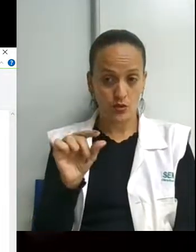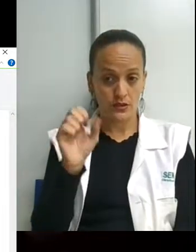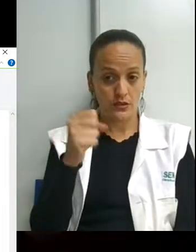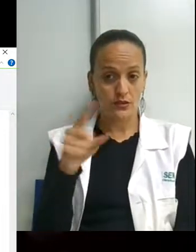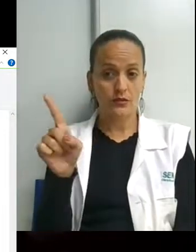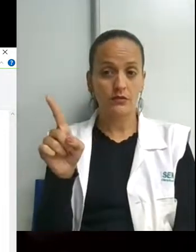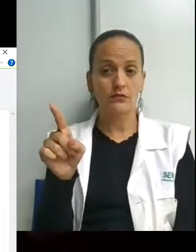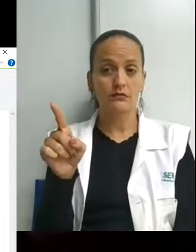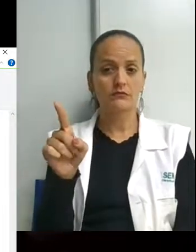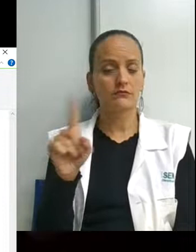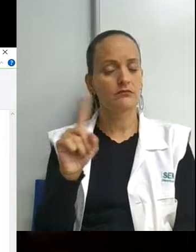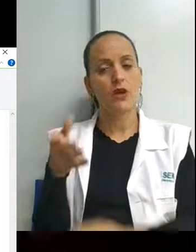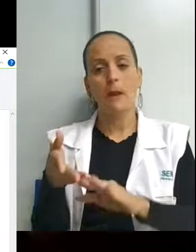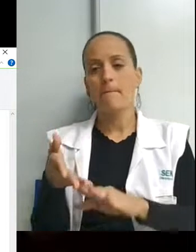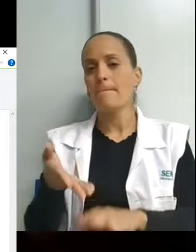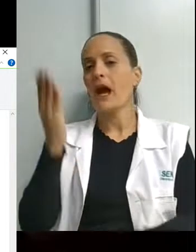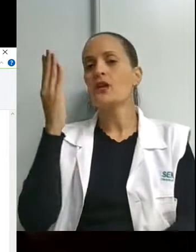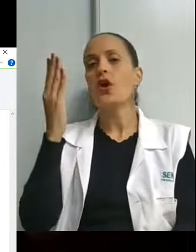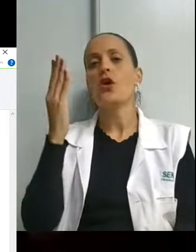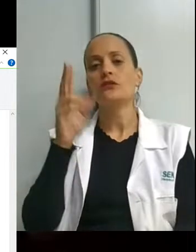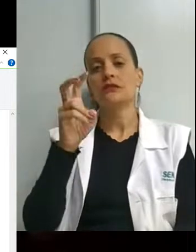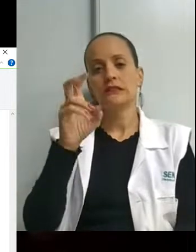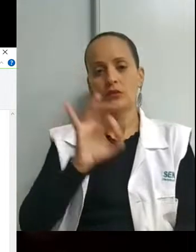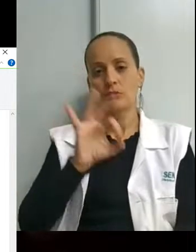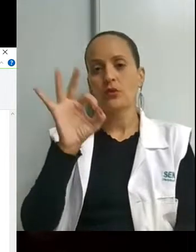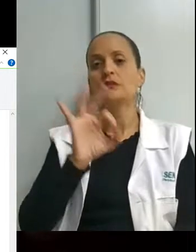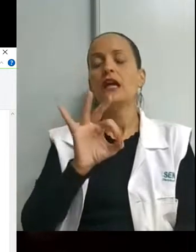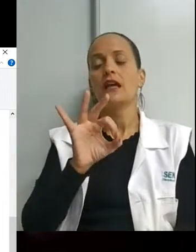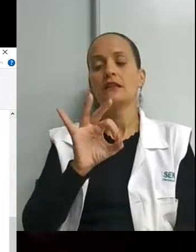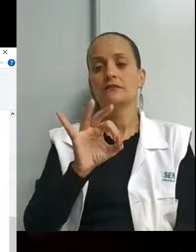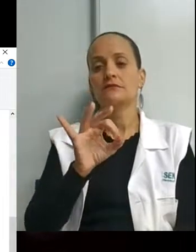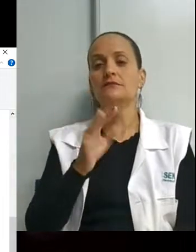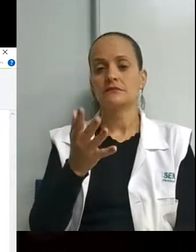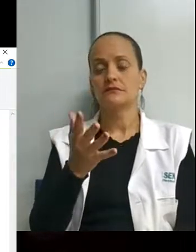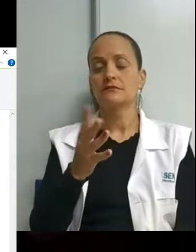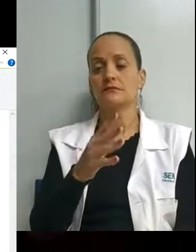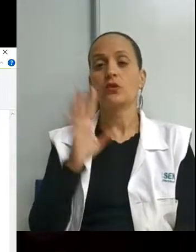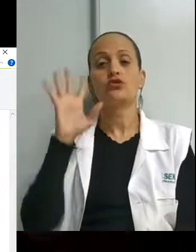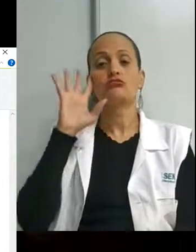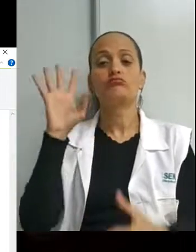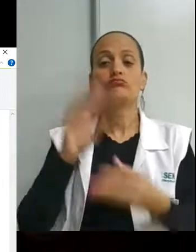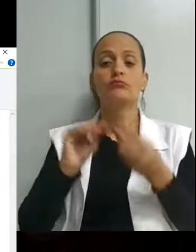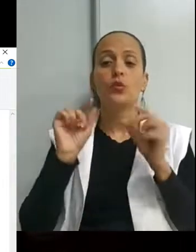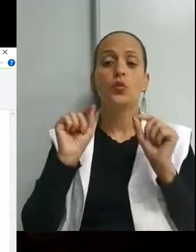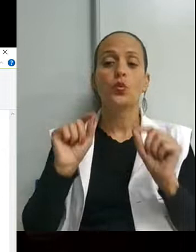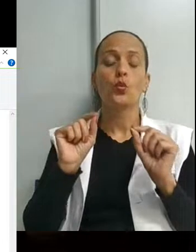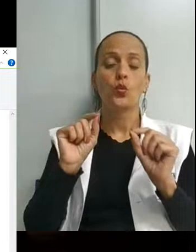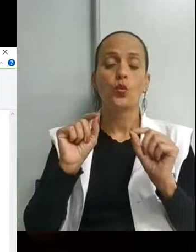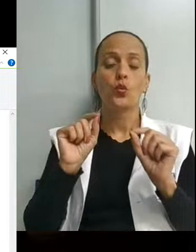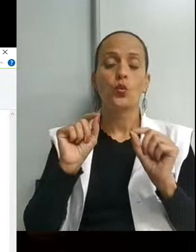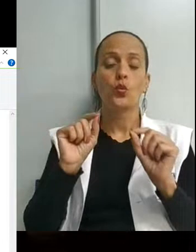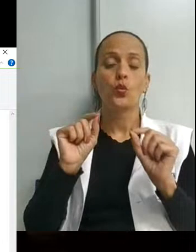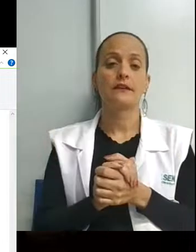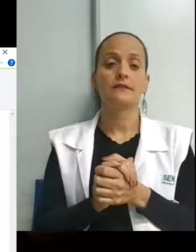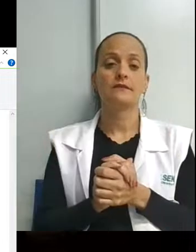Não, ele é maior, bem maior do que 5%, né? Com isso, a gente conclui o quê? Né? Essa aqui é a resposta final.